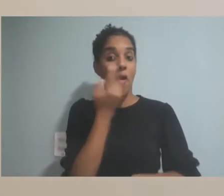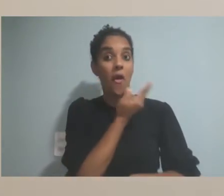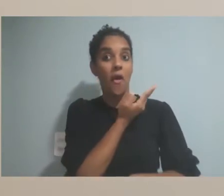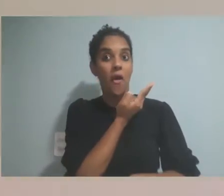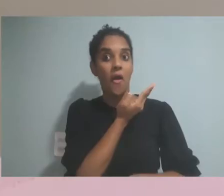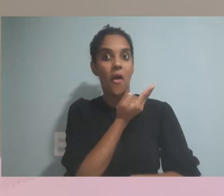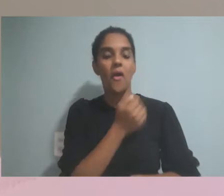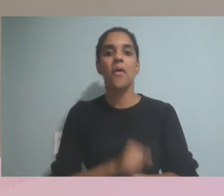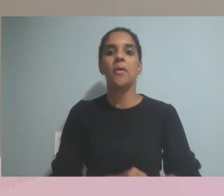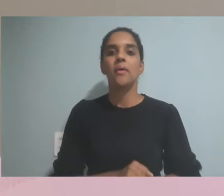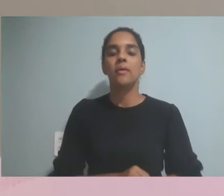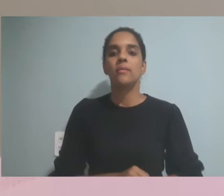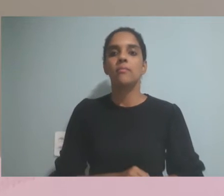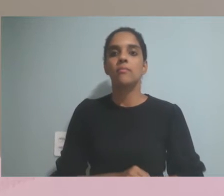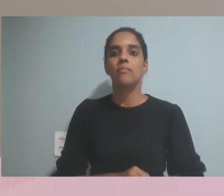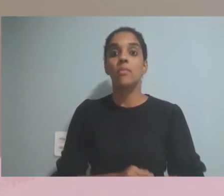comigo.